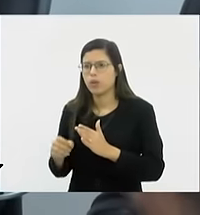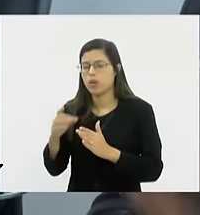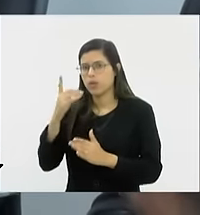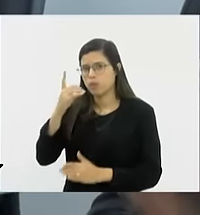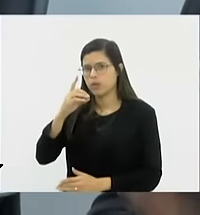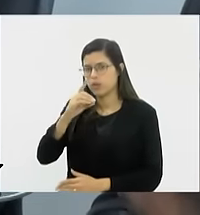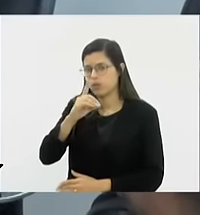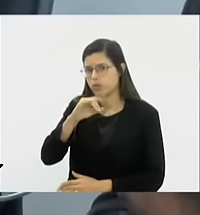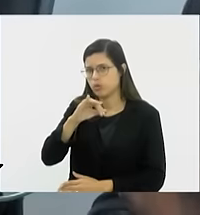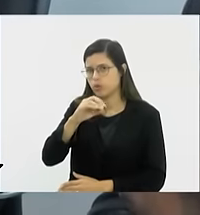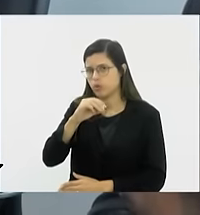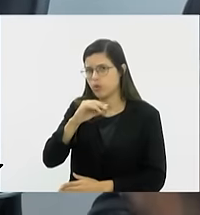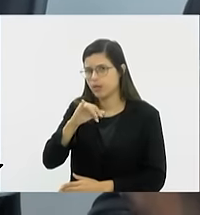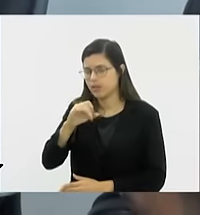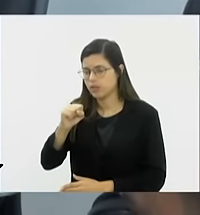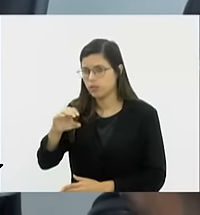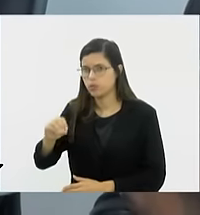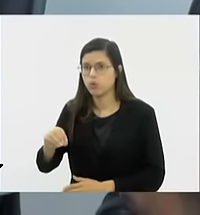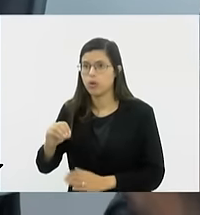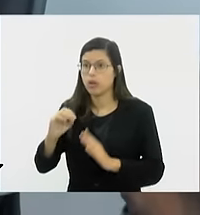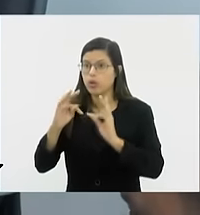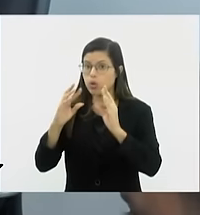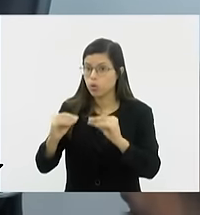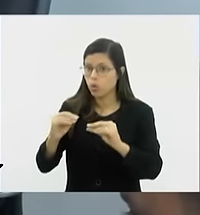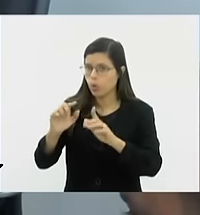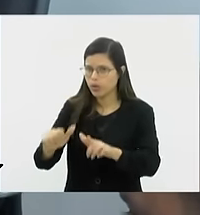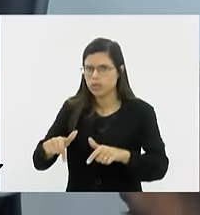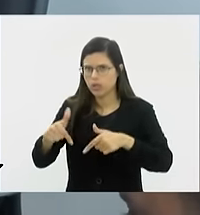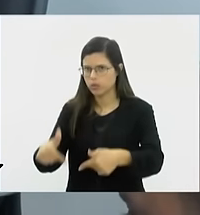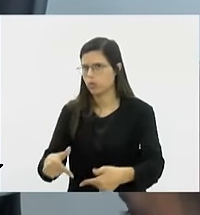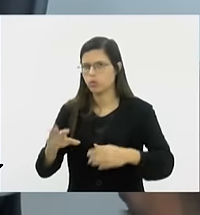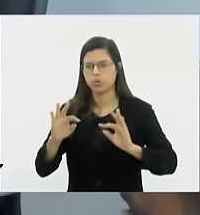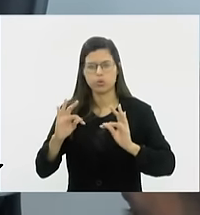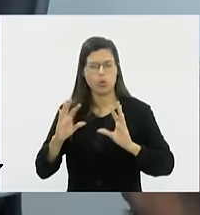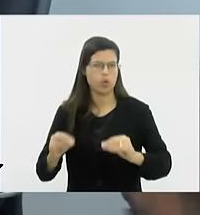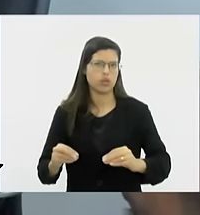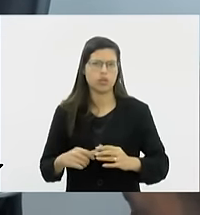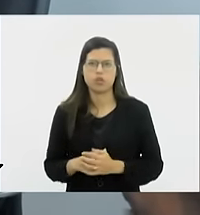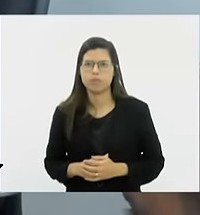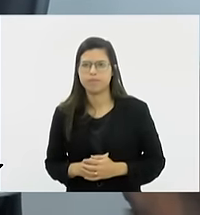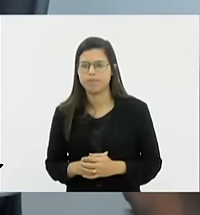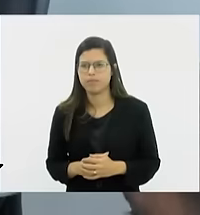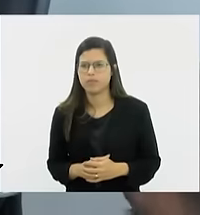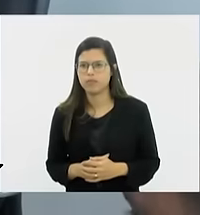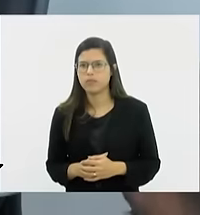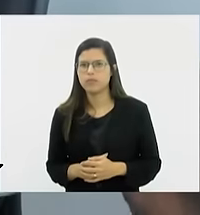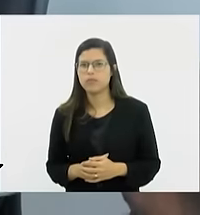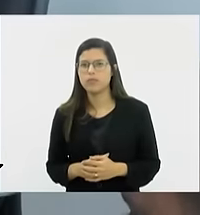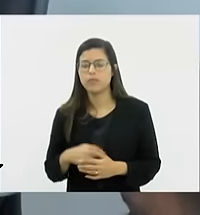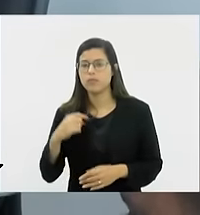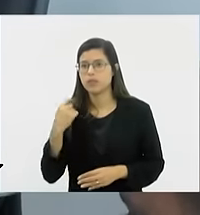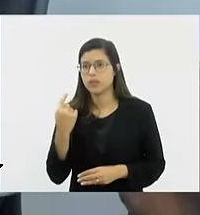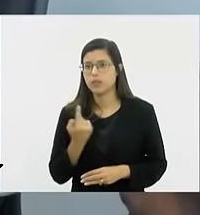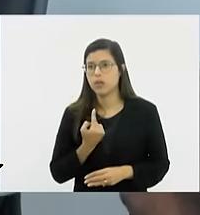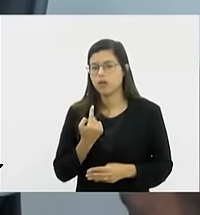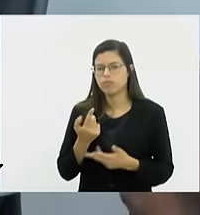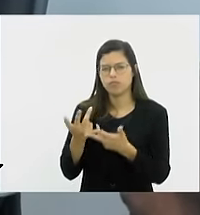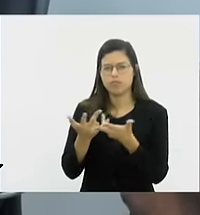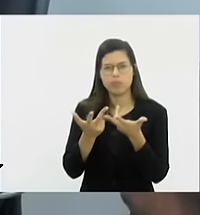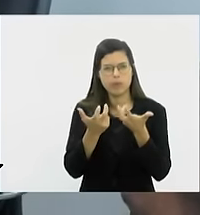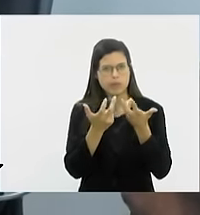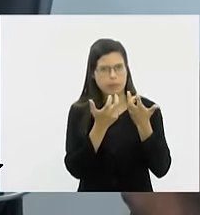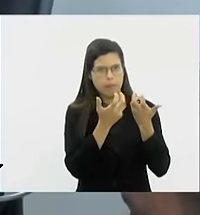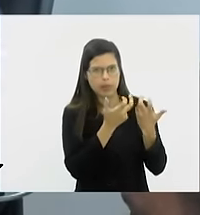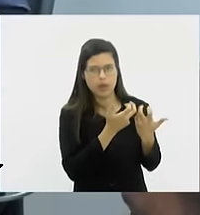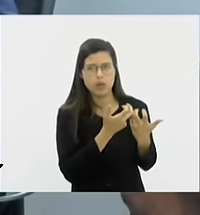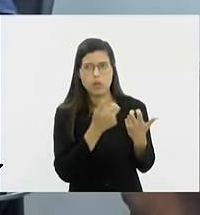mas é importante o relato, em todas as operações, sem exceção, secretário, todas, a gente ficou ali observando, primeiro